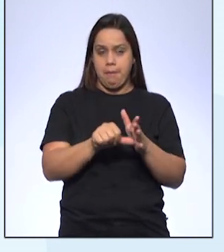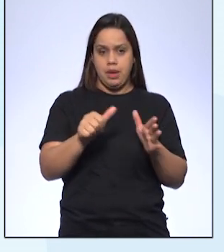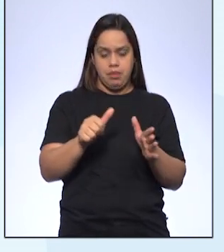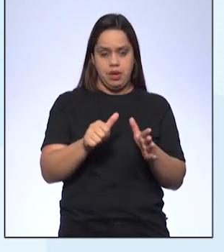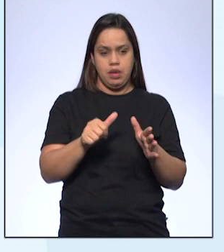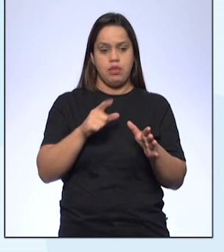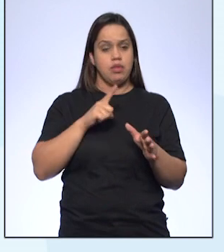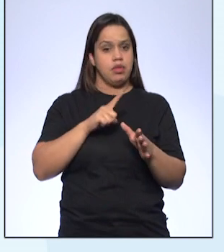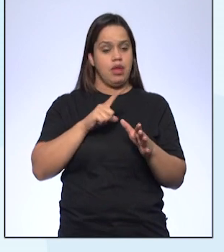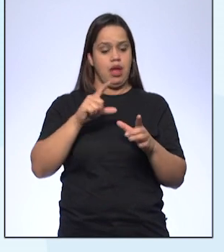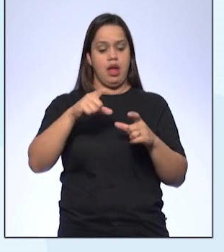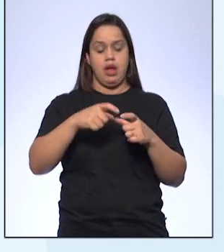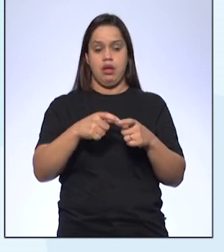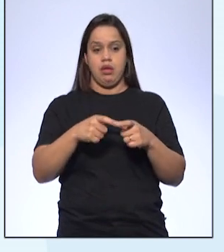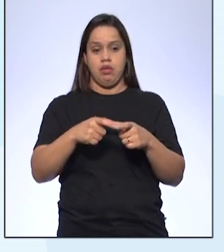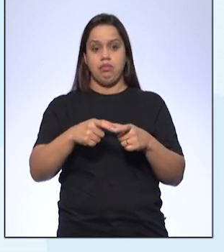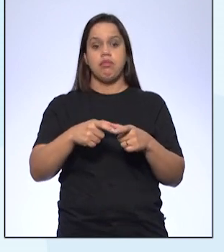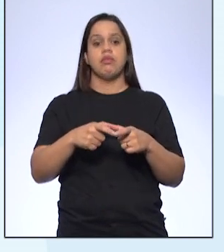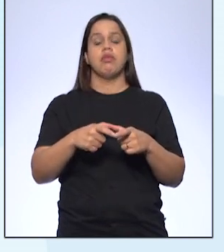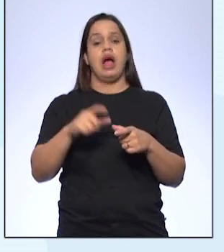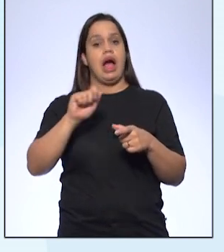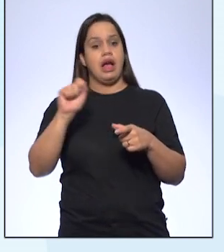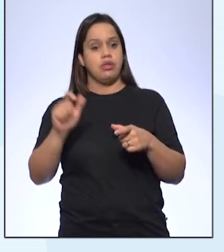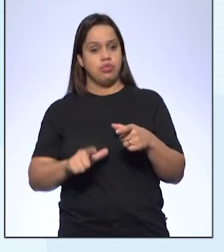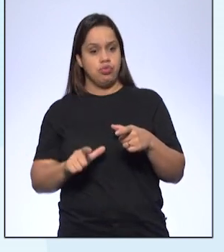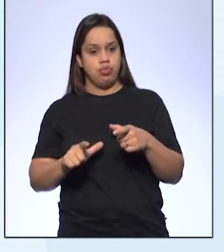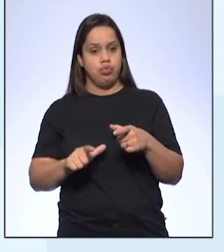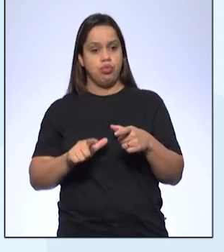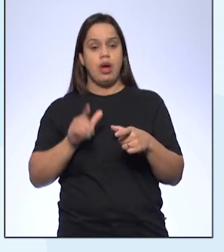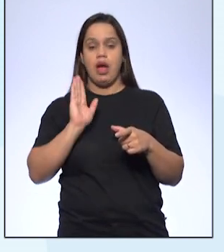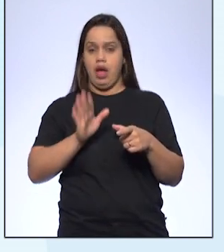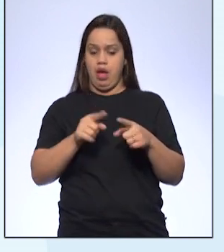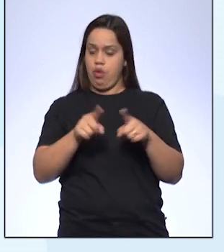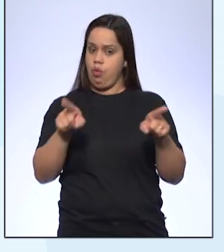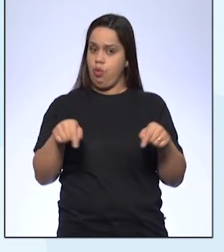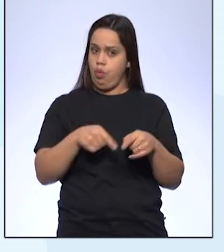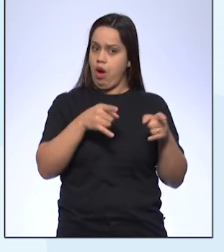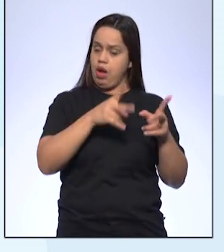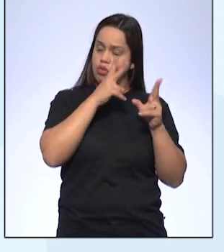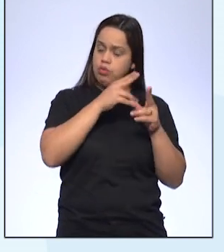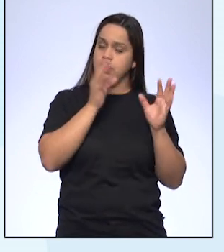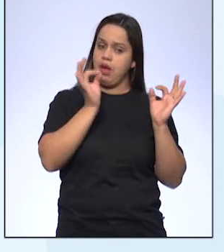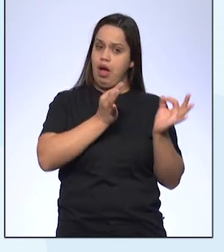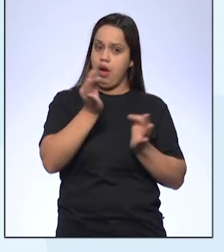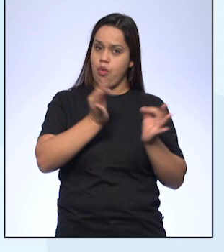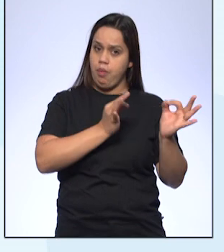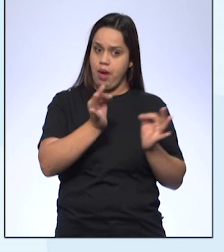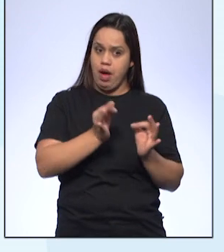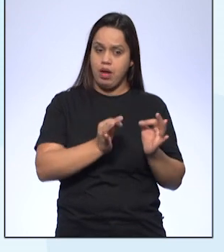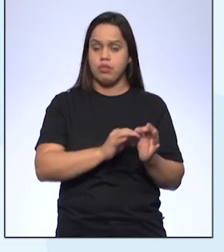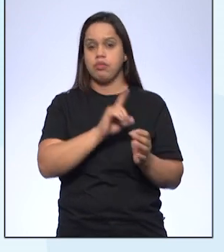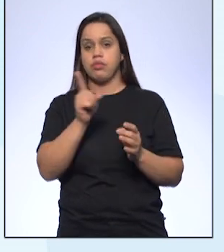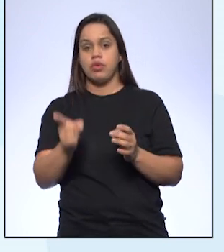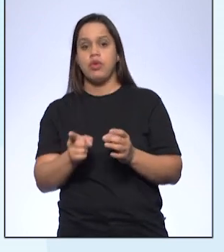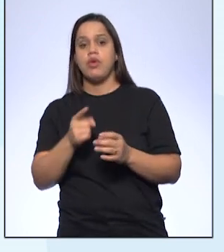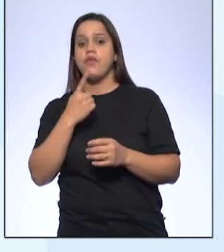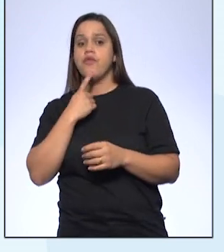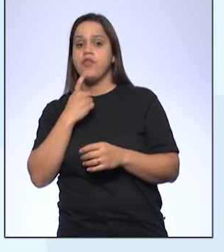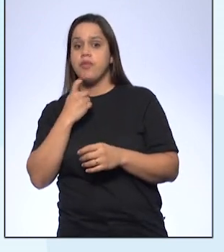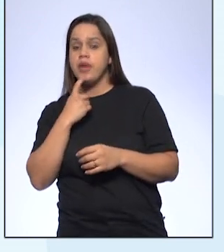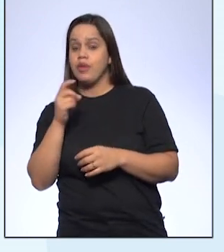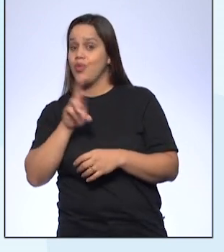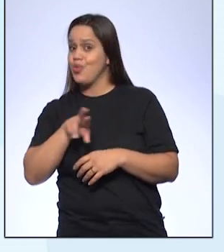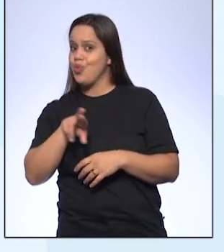azul, todos em azul, tá? É o quarto arrumado. Então, lá o quarto está arrumado. Em vermelho é o quarto